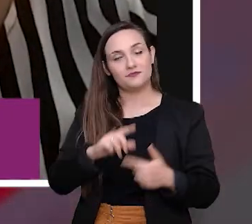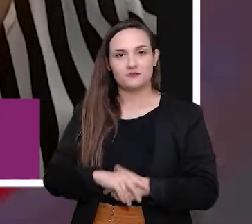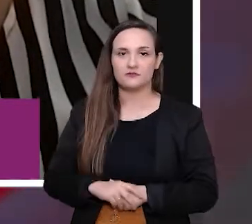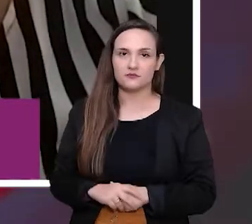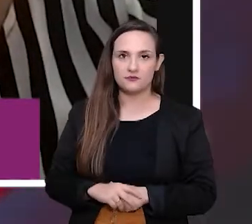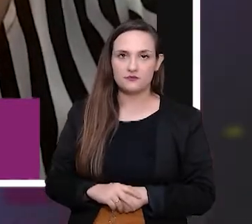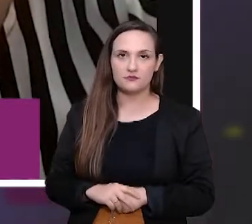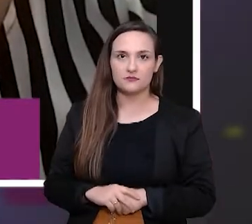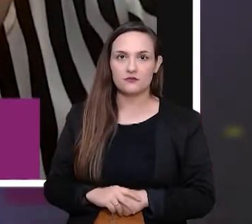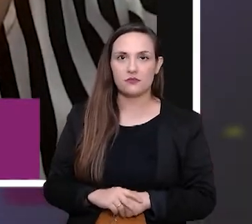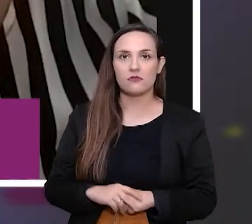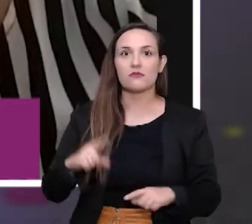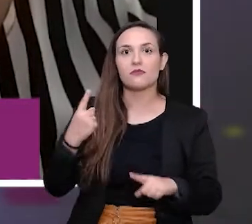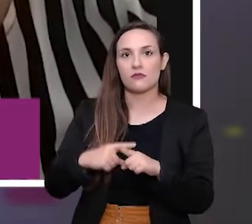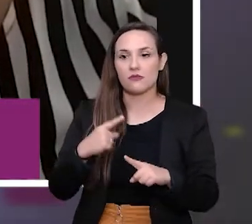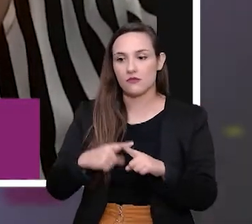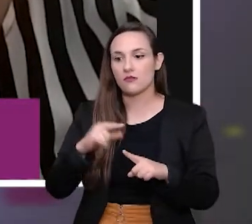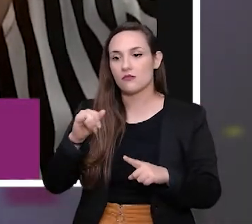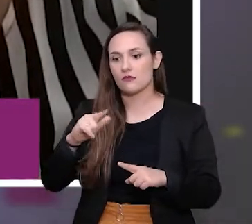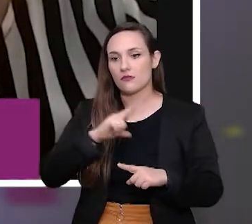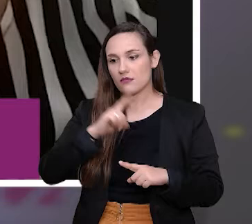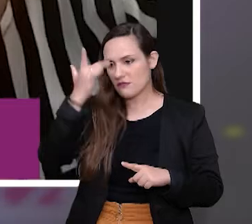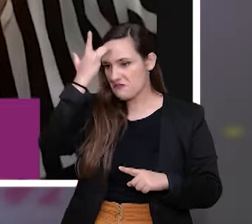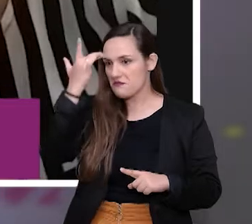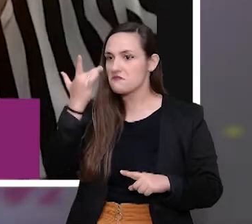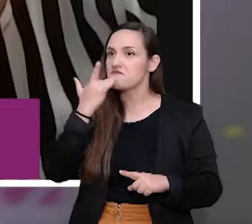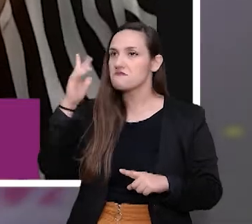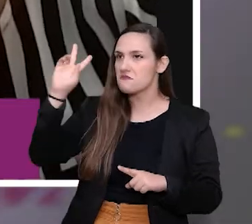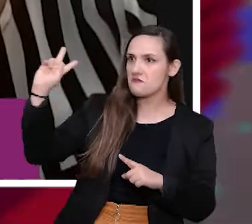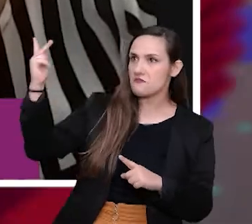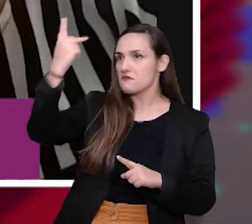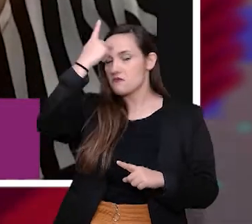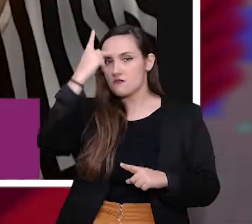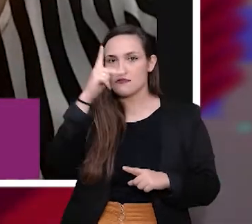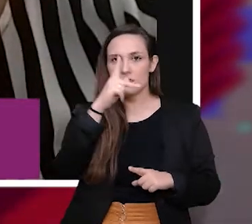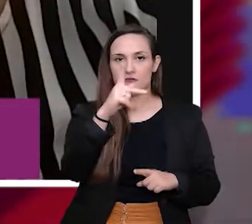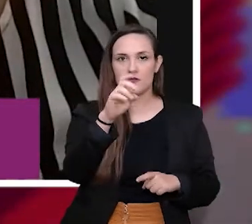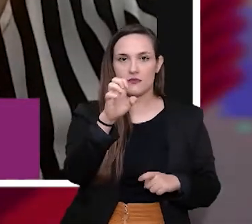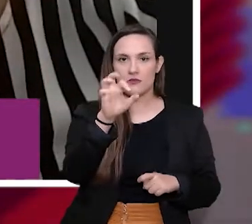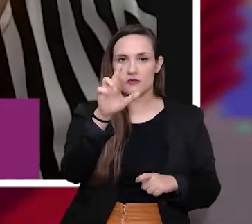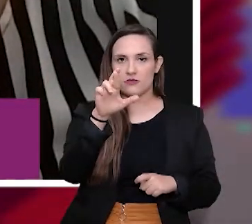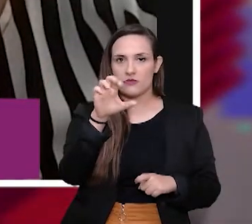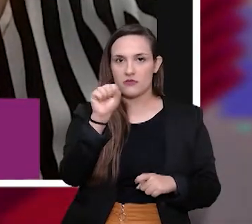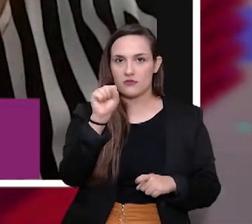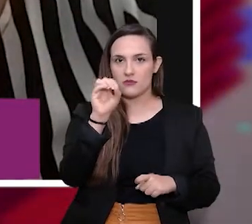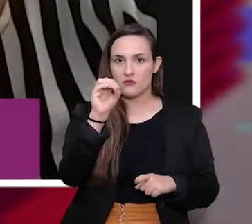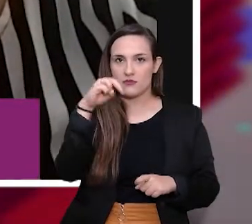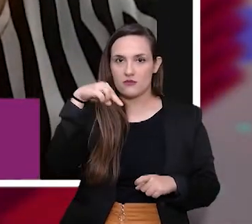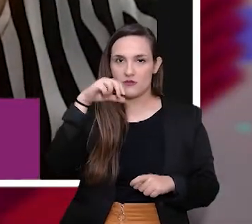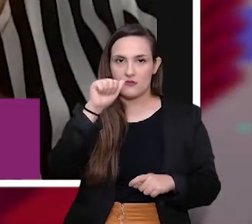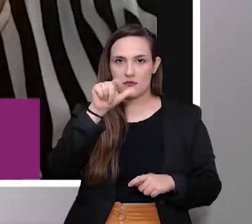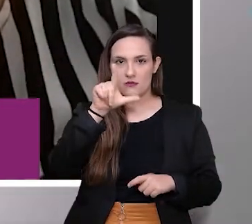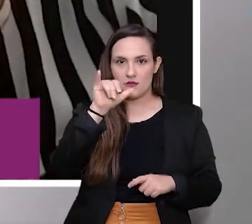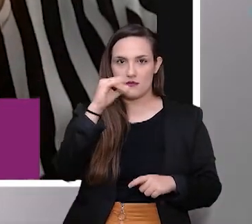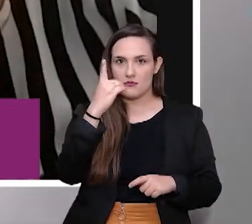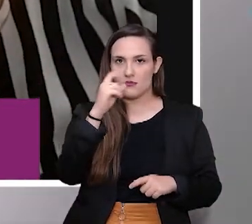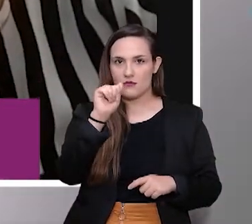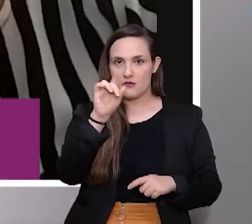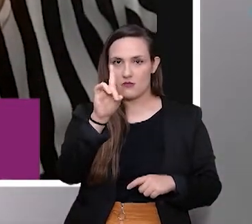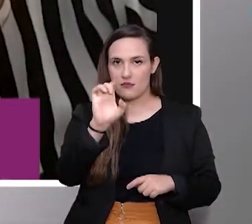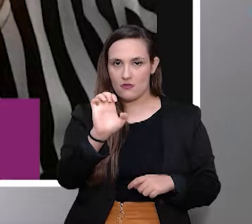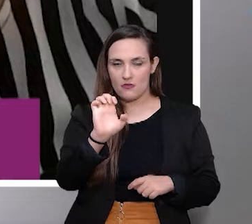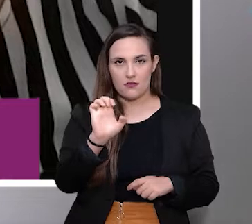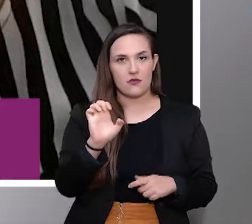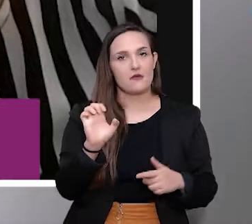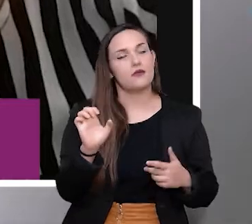que tem o transtorno da personalidade tipo narcisista, que é muitas vezes o que falta para ela, né? A baixa estima pessoal, a falta